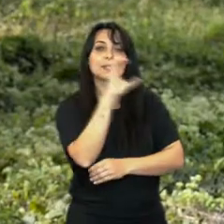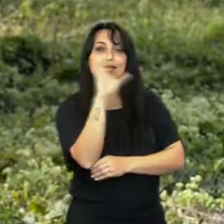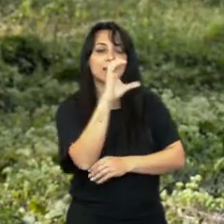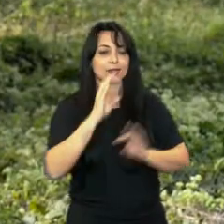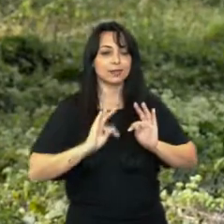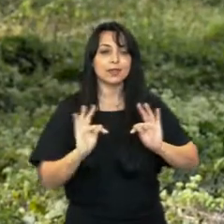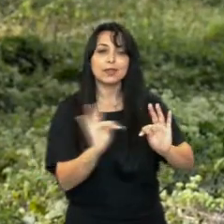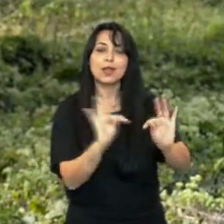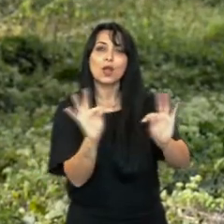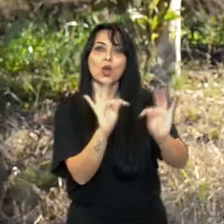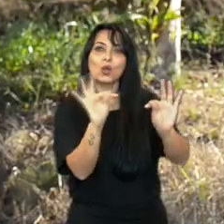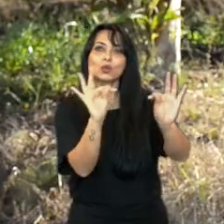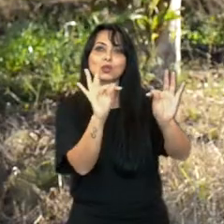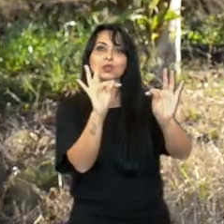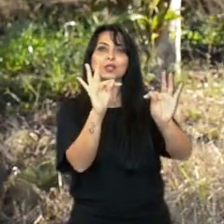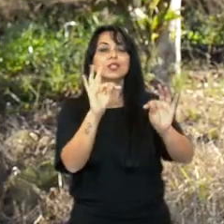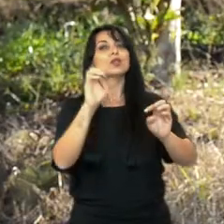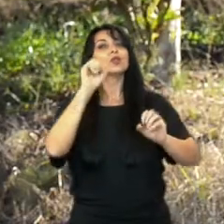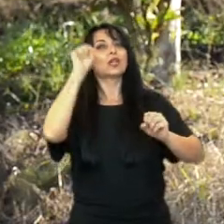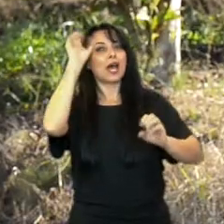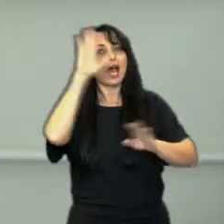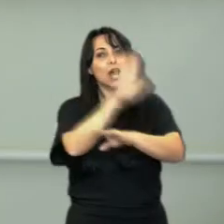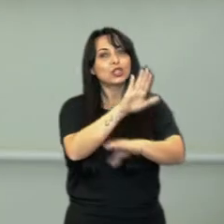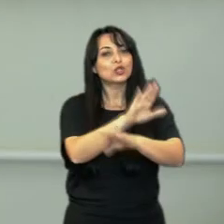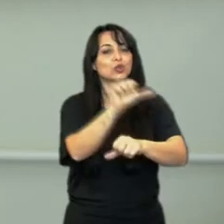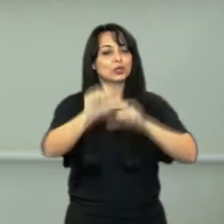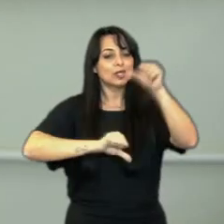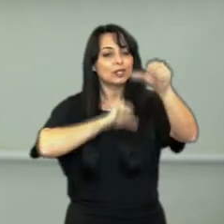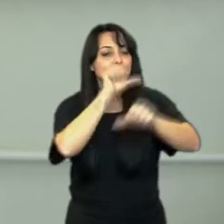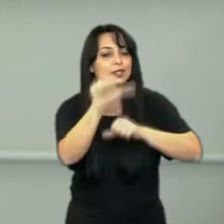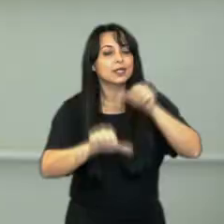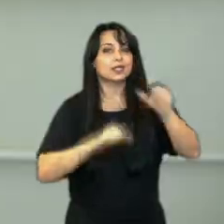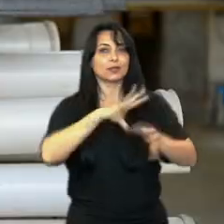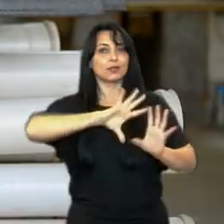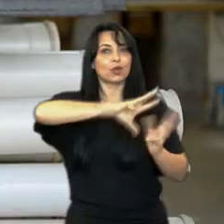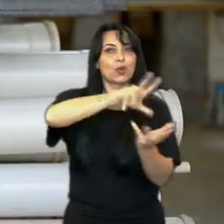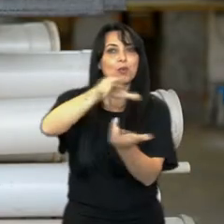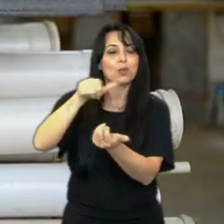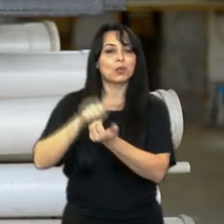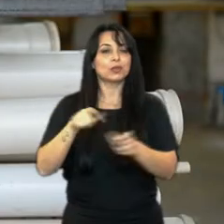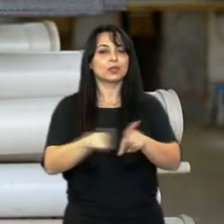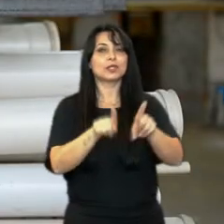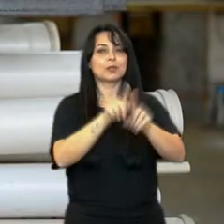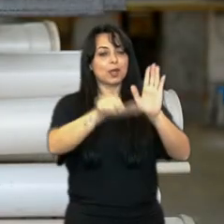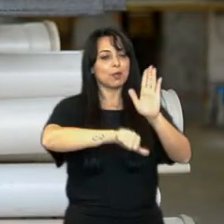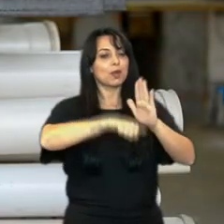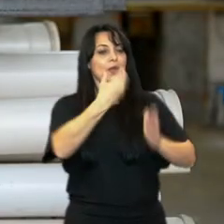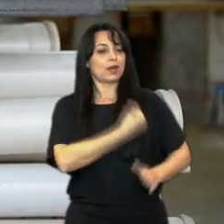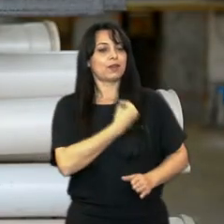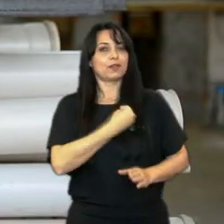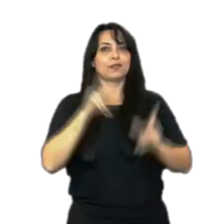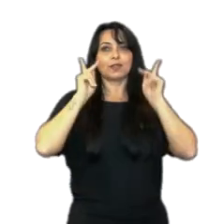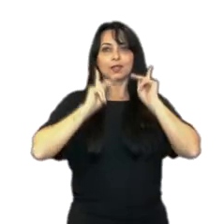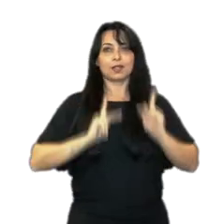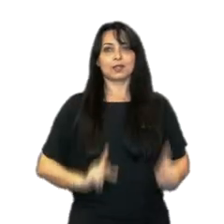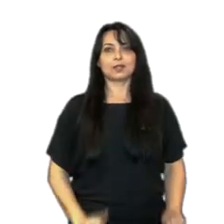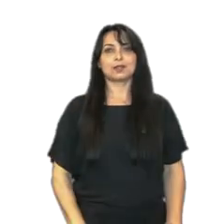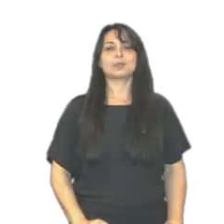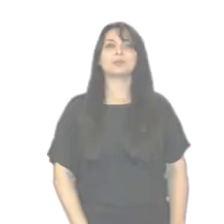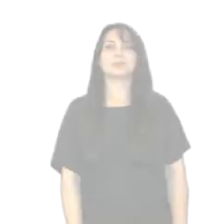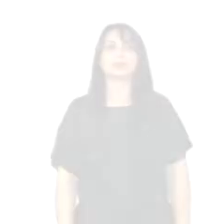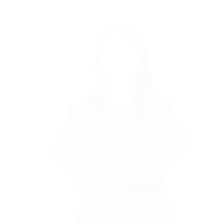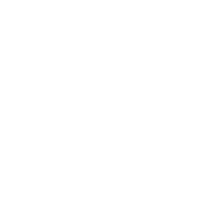e a tecnologia servem para transformar o mundo e melhorar a vida das pessoas.